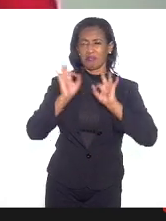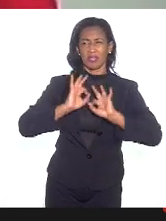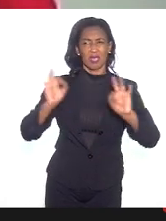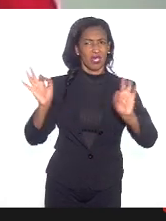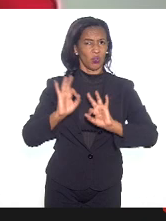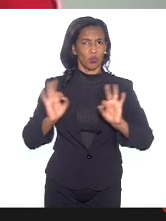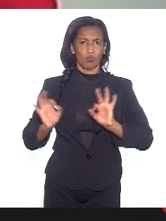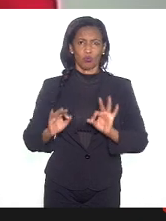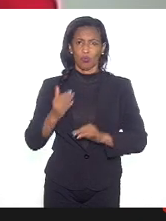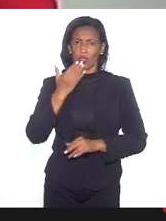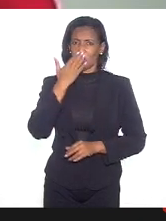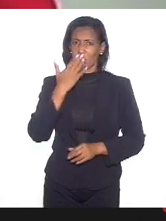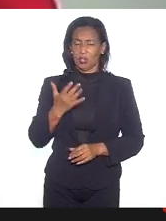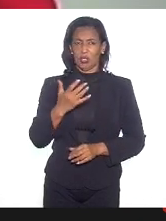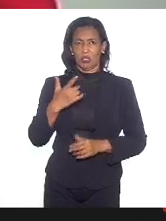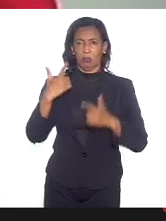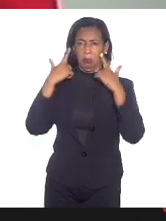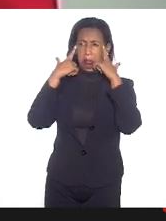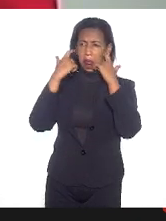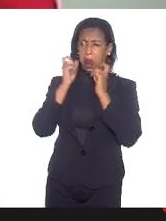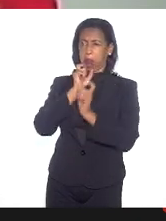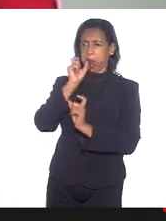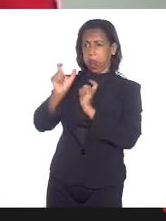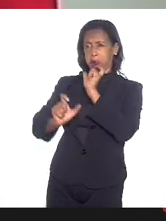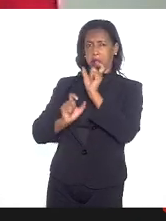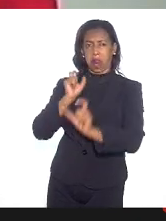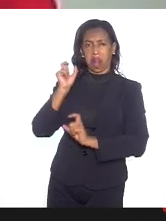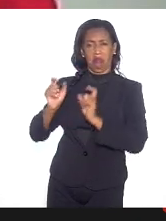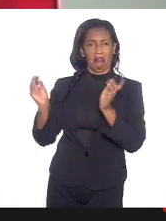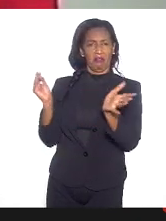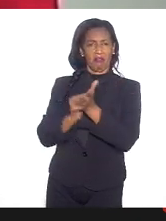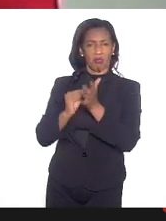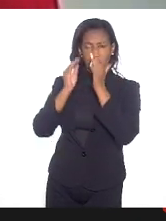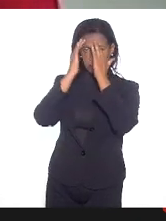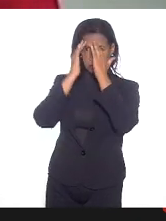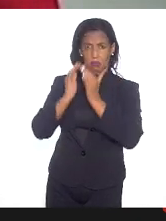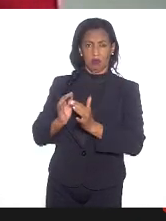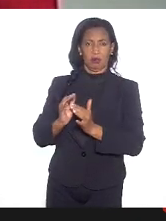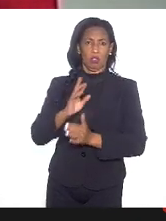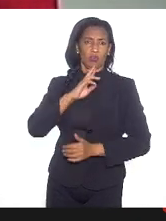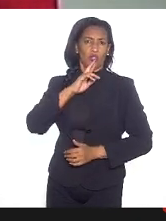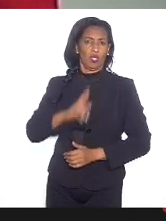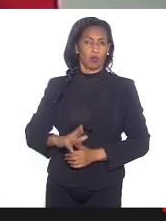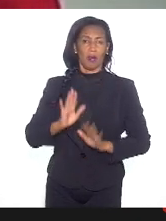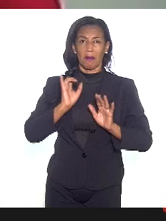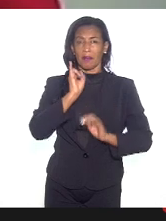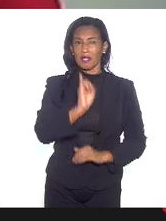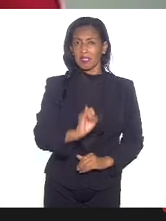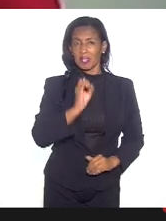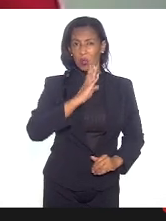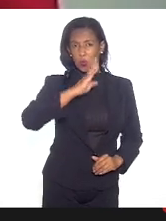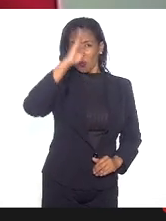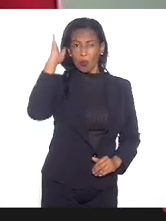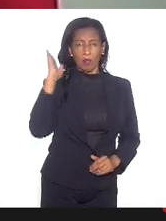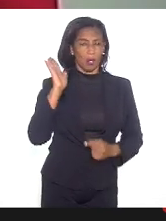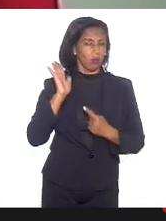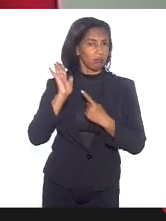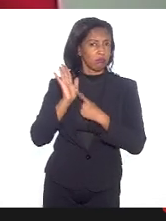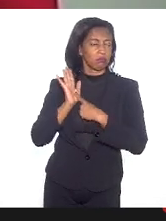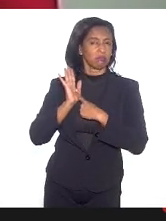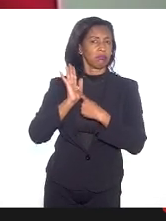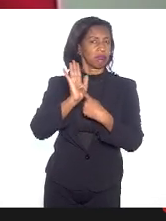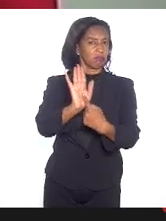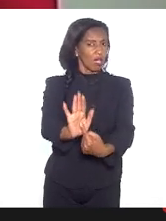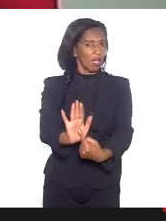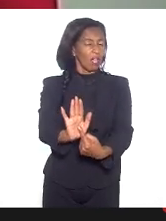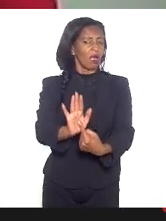tipo de agressividade ou de resposta, mas se o Corpo de Bombeiro não apresentar